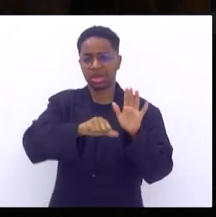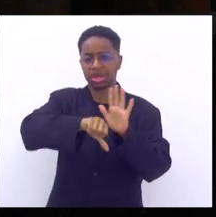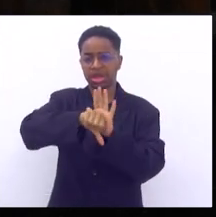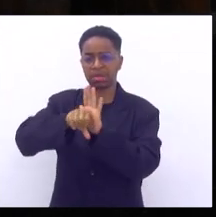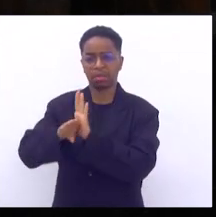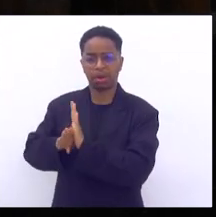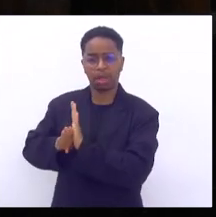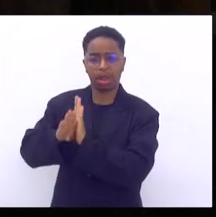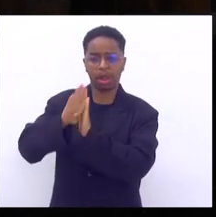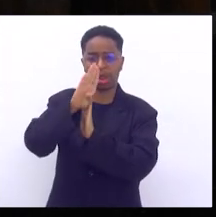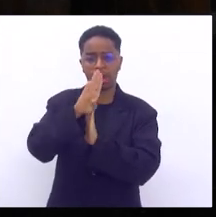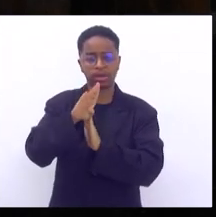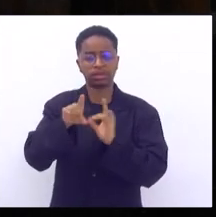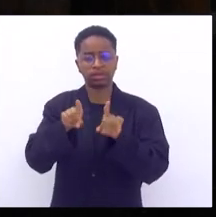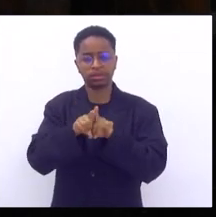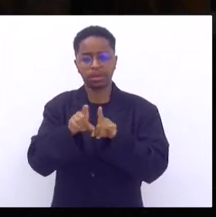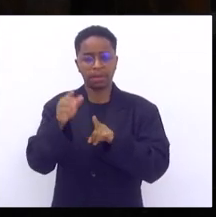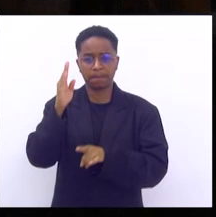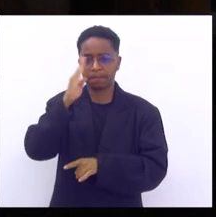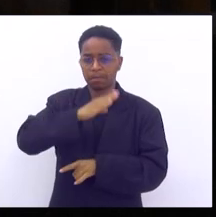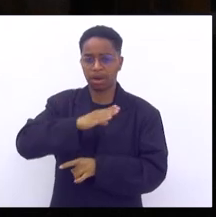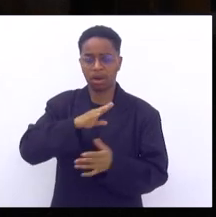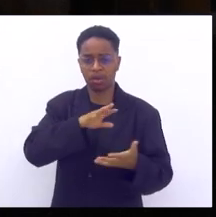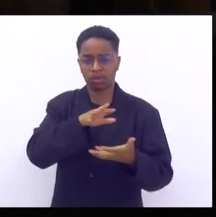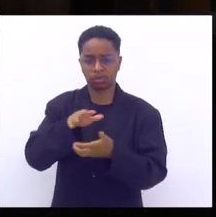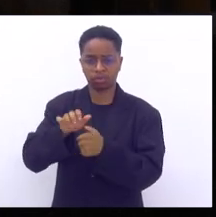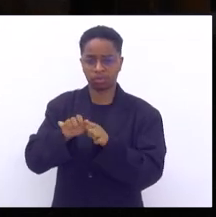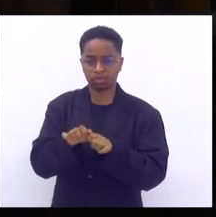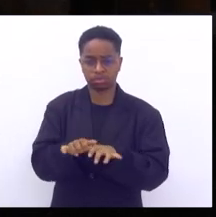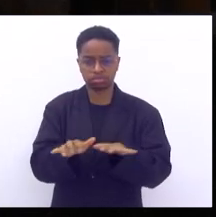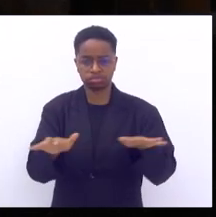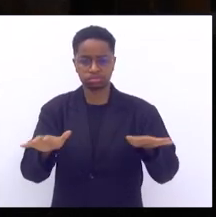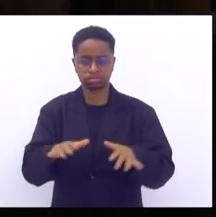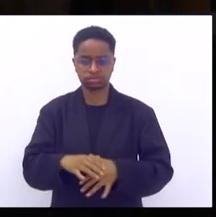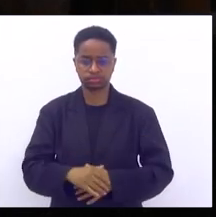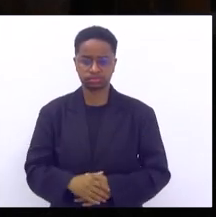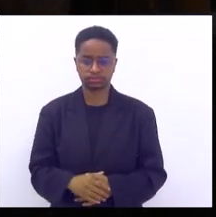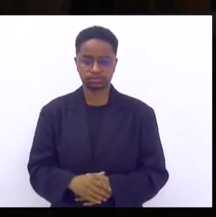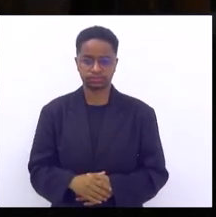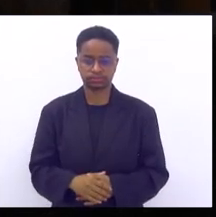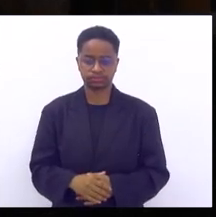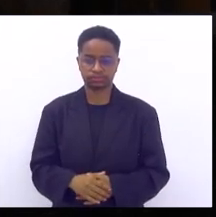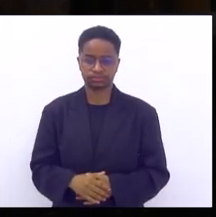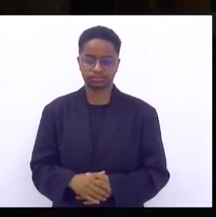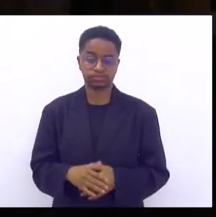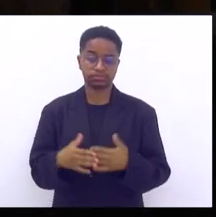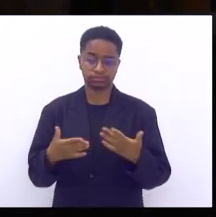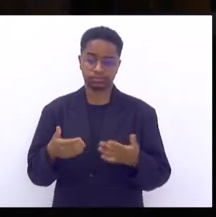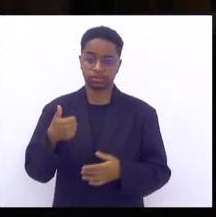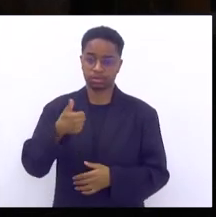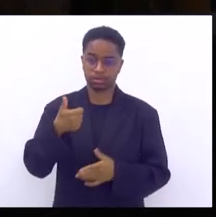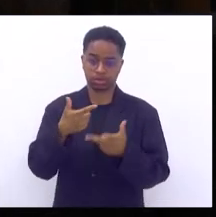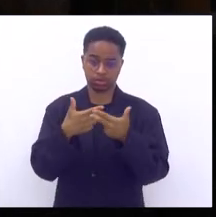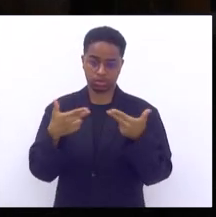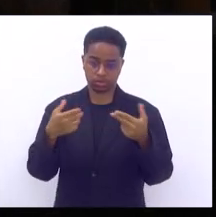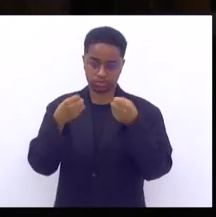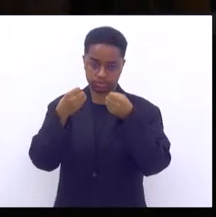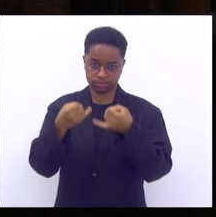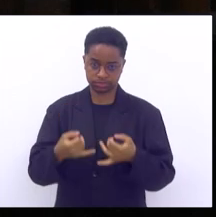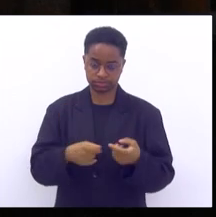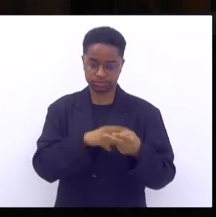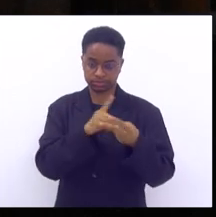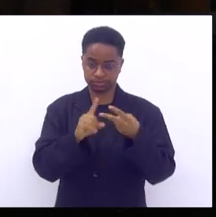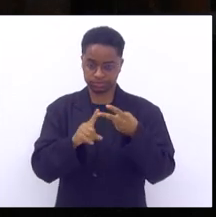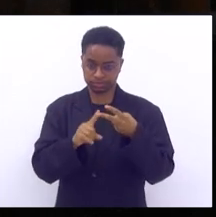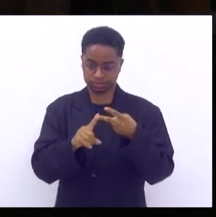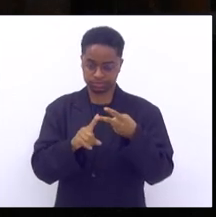criminalidade e maldade na face da terra. Este é o primeiro aspecto. O segundo,